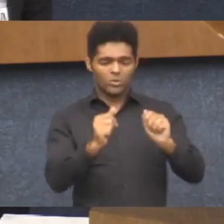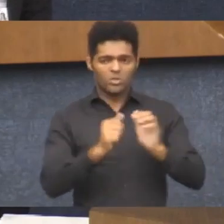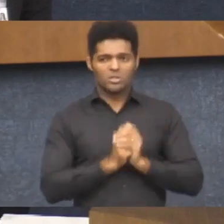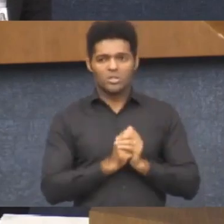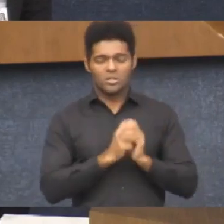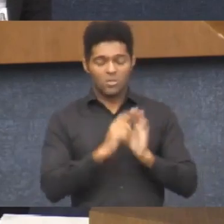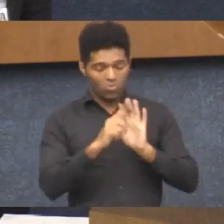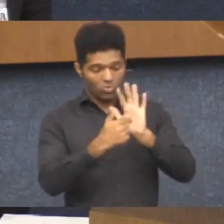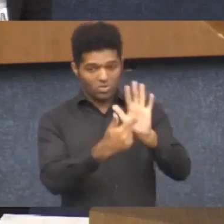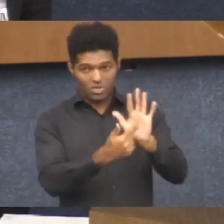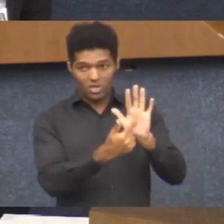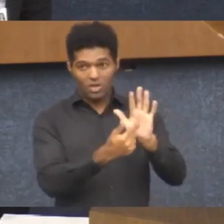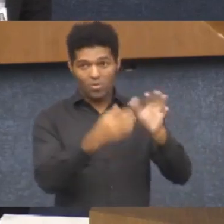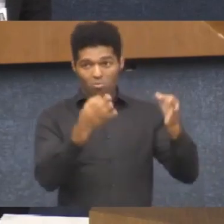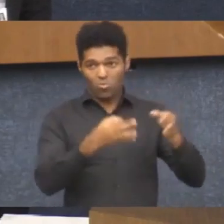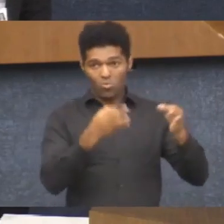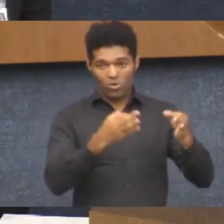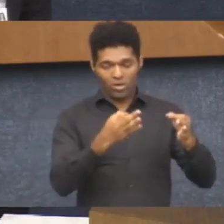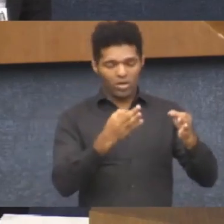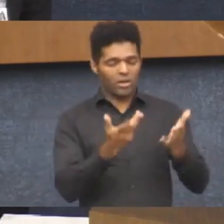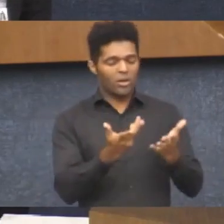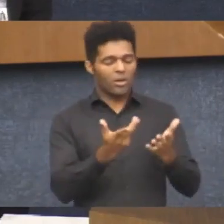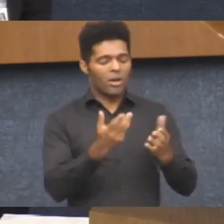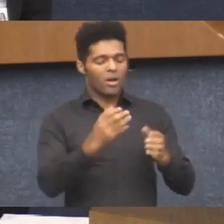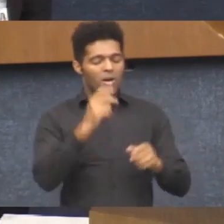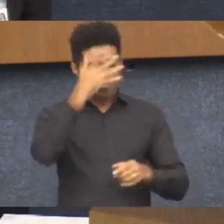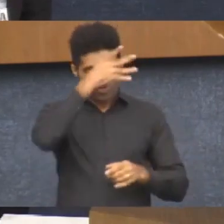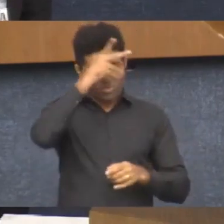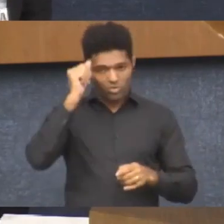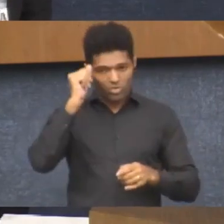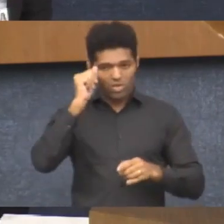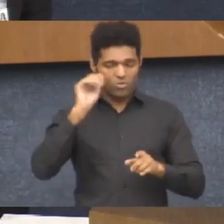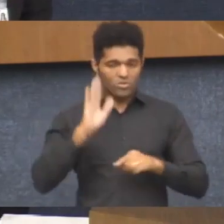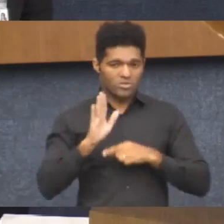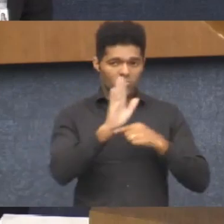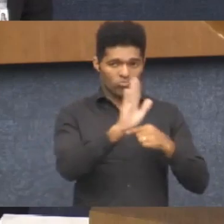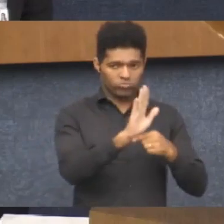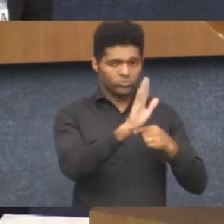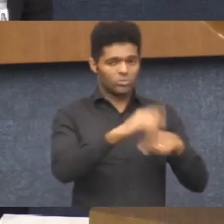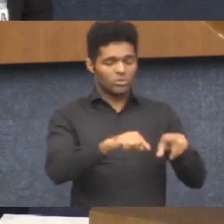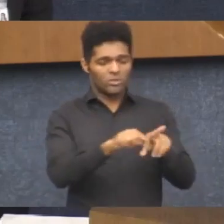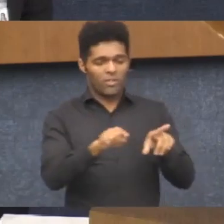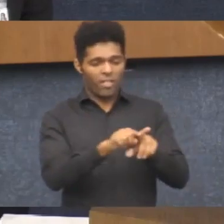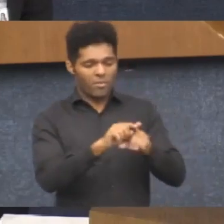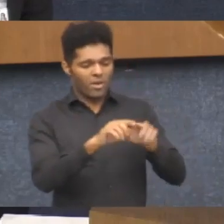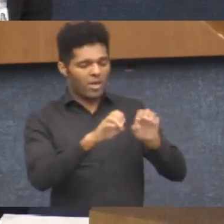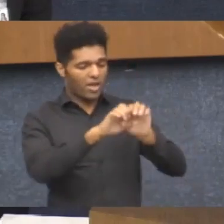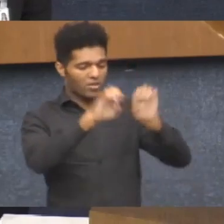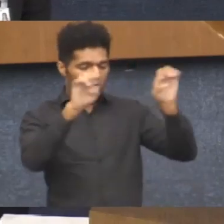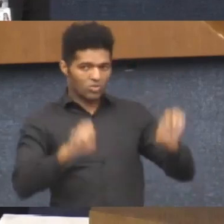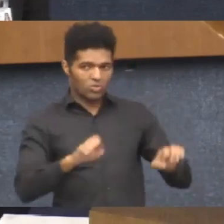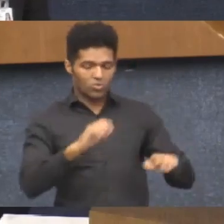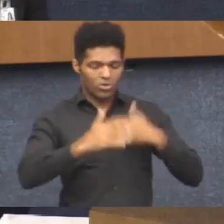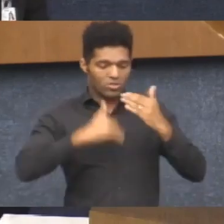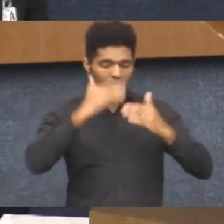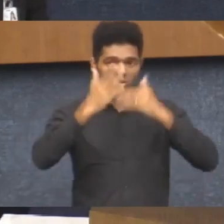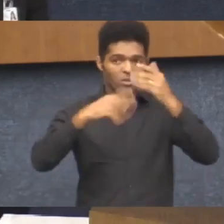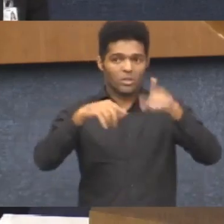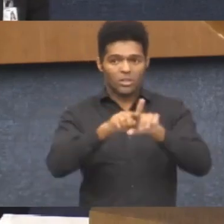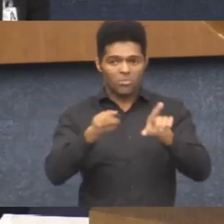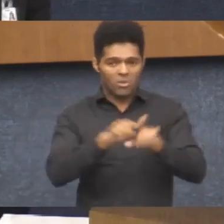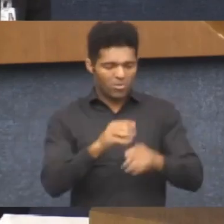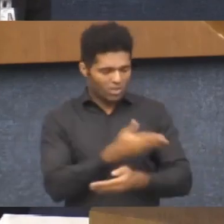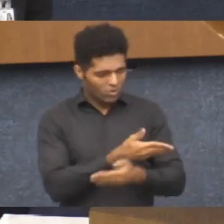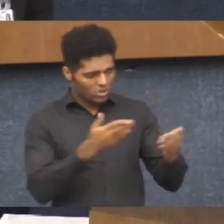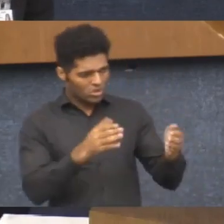para a prefeitura que nos ajudou a formar, para a rede que nos ajudou a formar, toda essa contribuição para que vocês, né, como gestores,